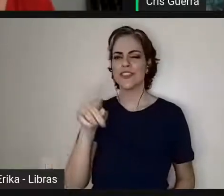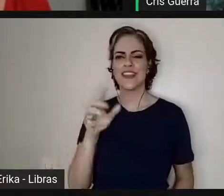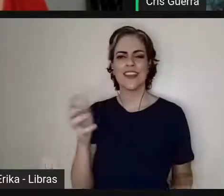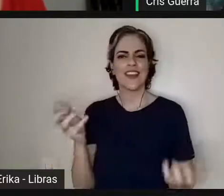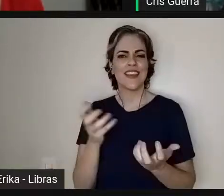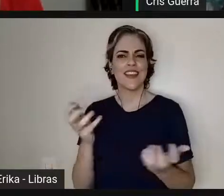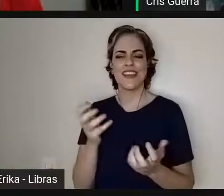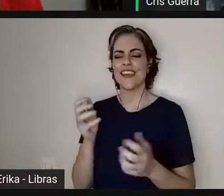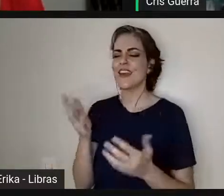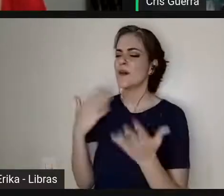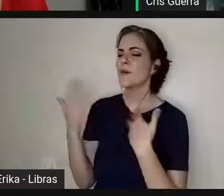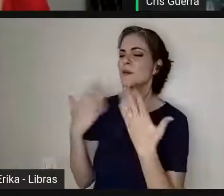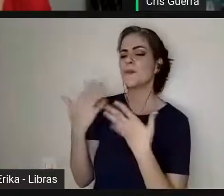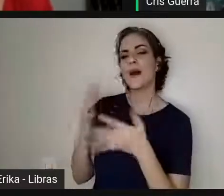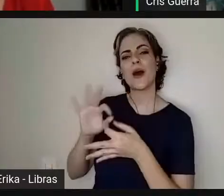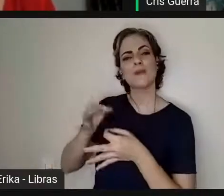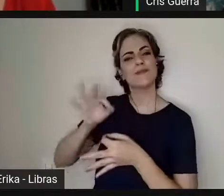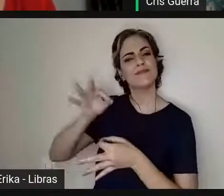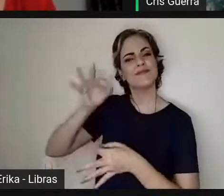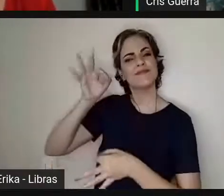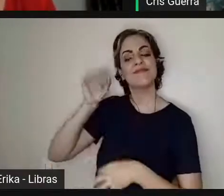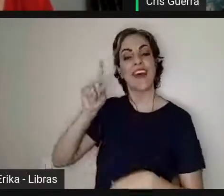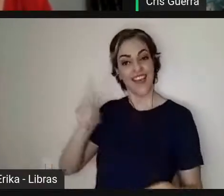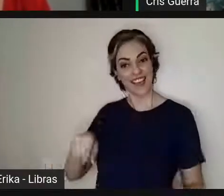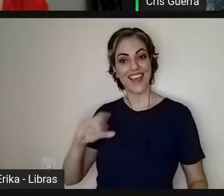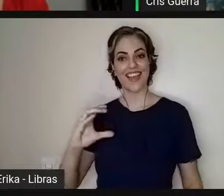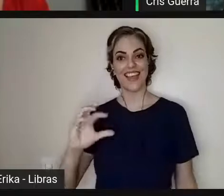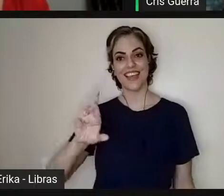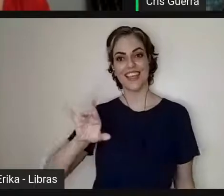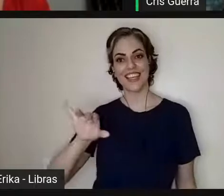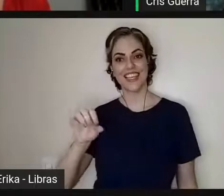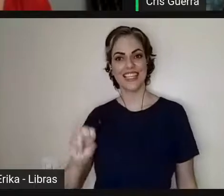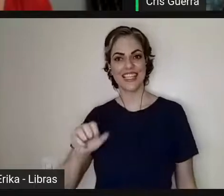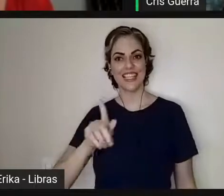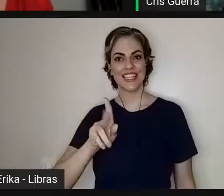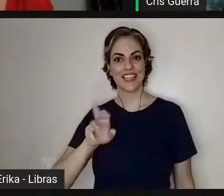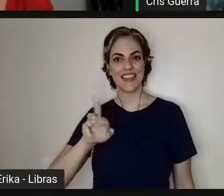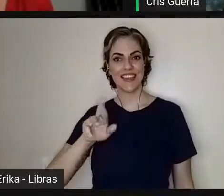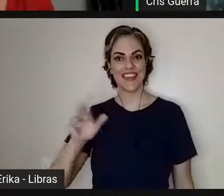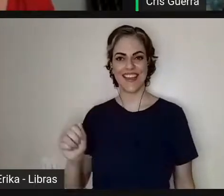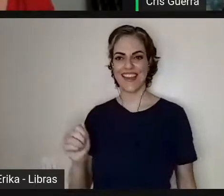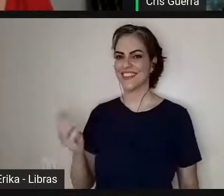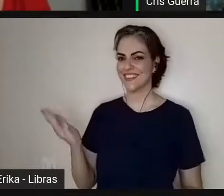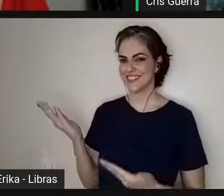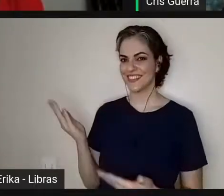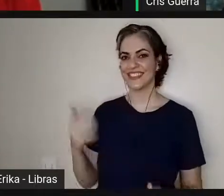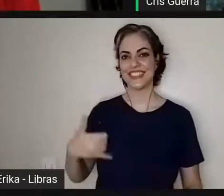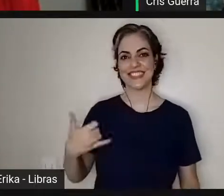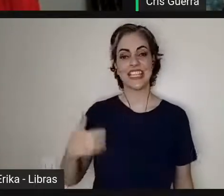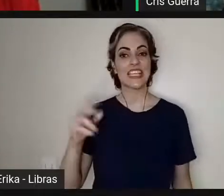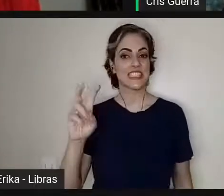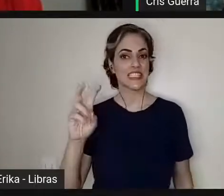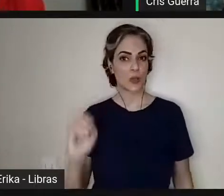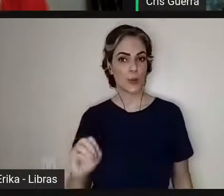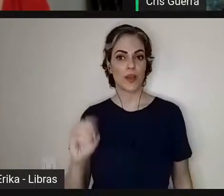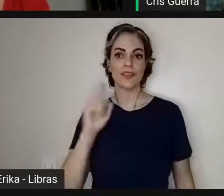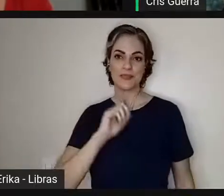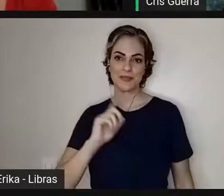inteira proseando? Bom, essa é a Cris Guerra. Cris, ela tem 50 anos, mineira de Belo